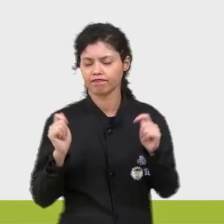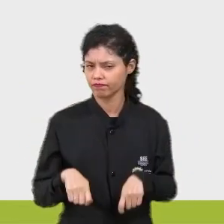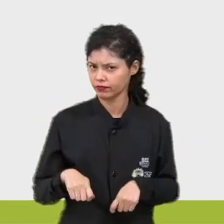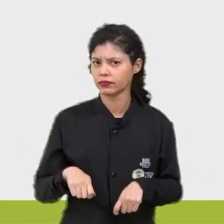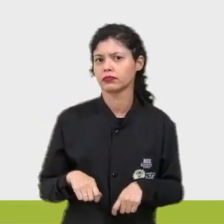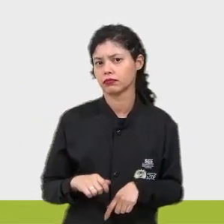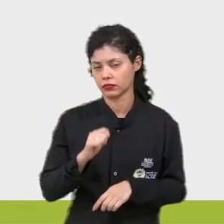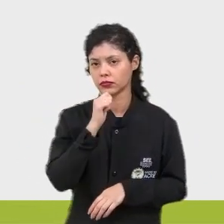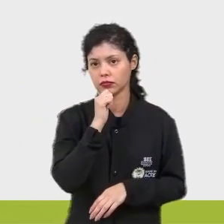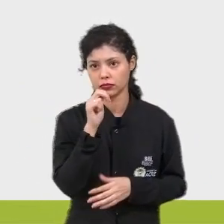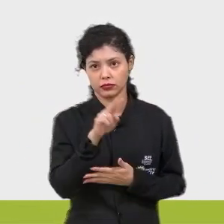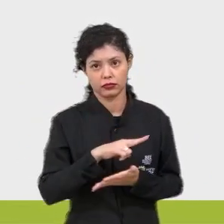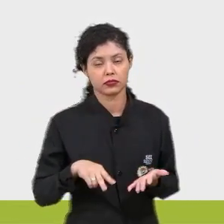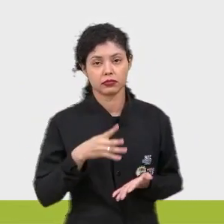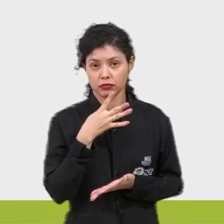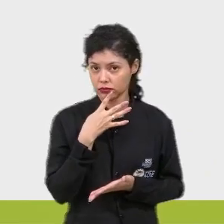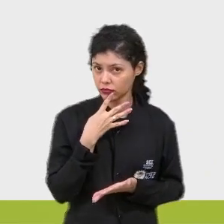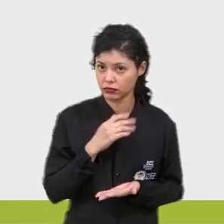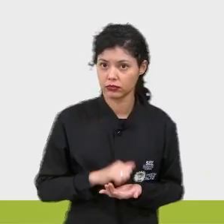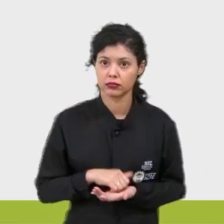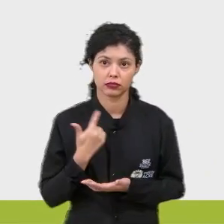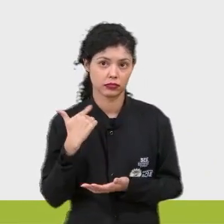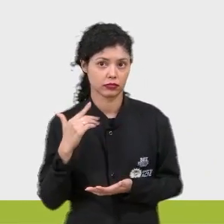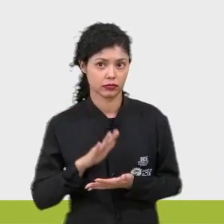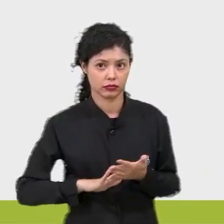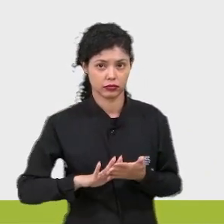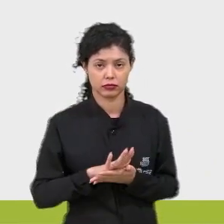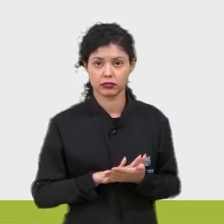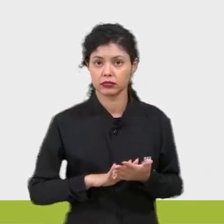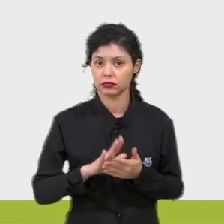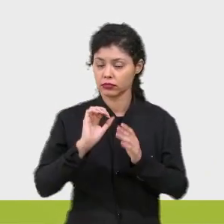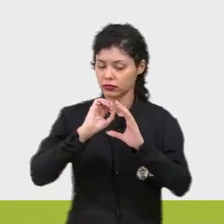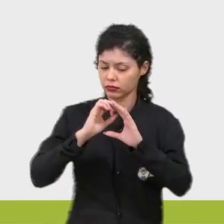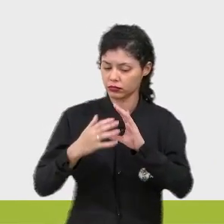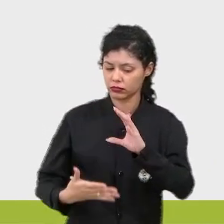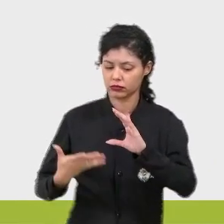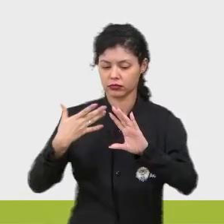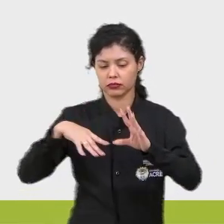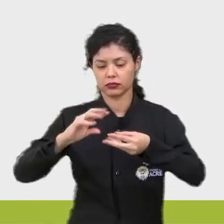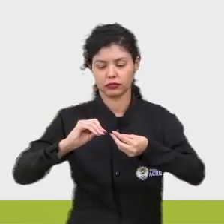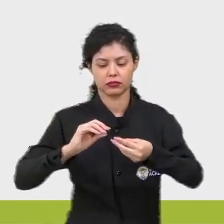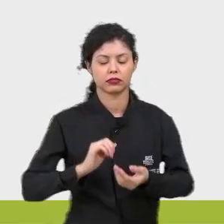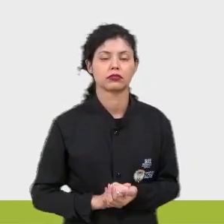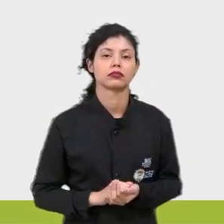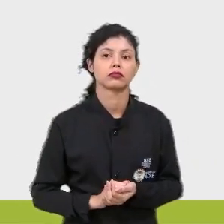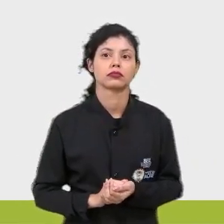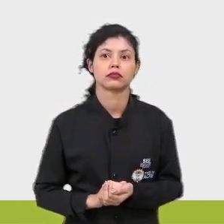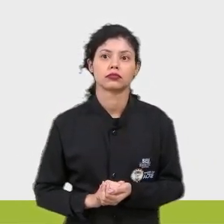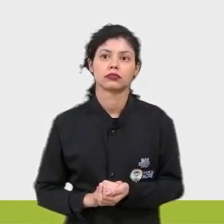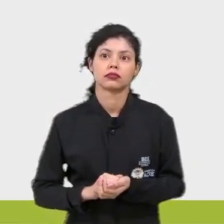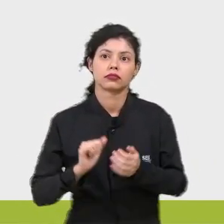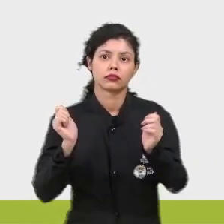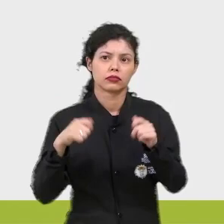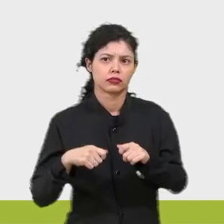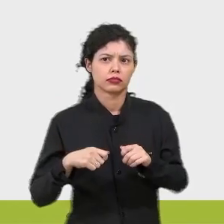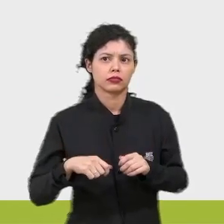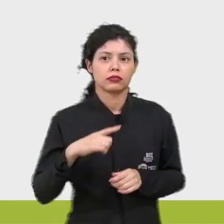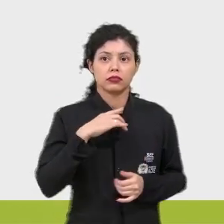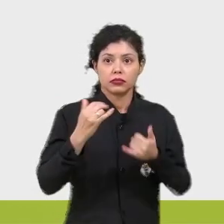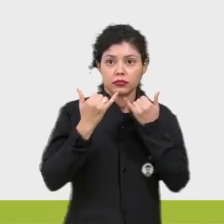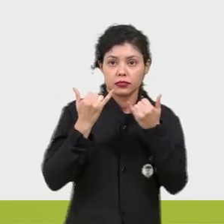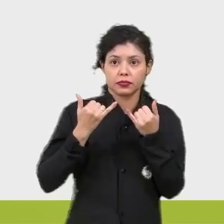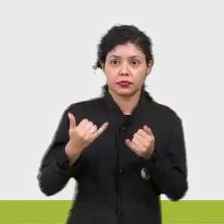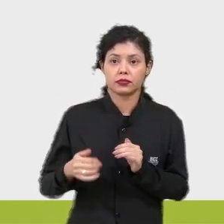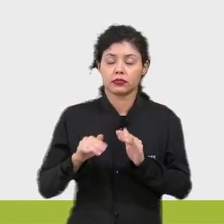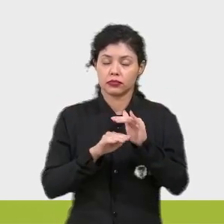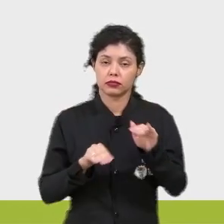meu leitor conhece. E eu não tenho meramente características de um resumo. Sinopse, pois sintetiza as